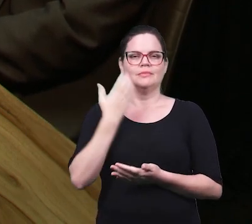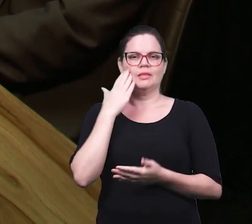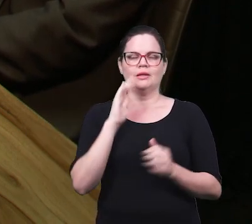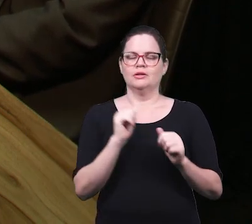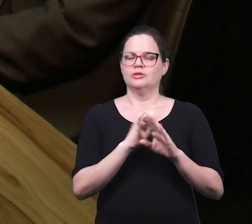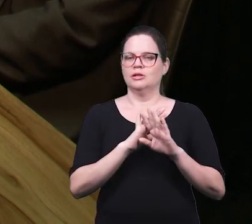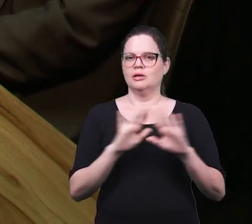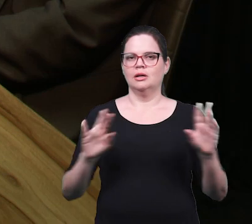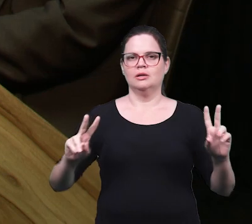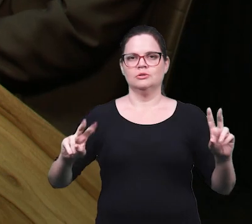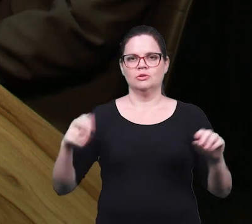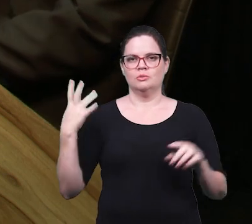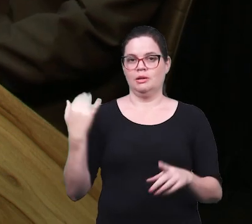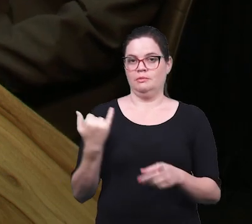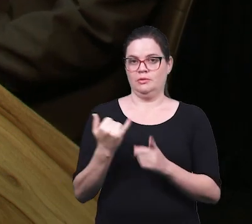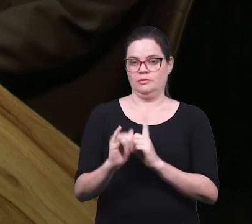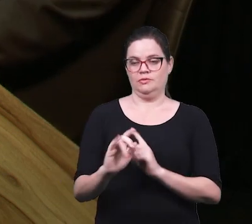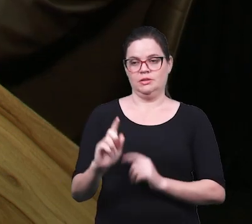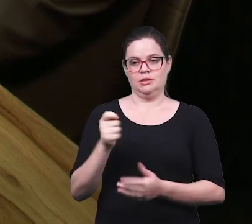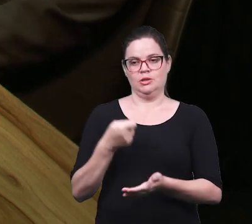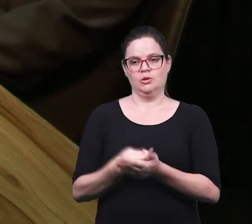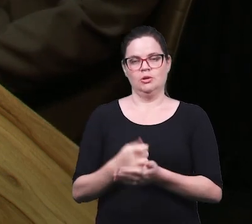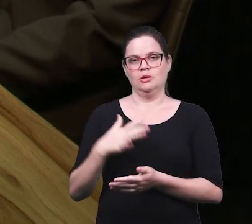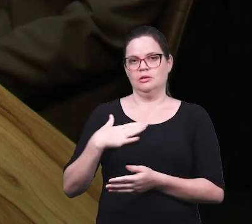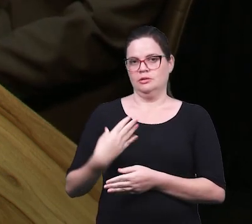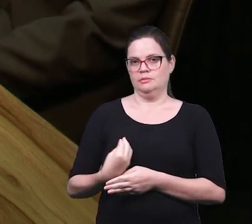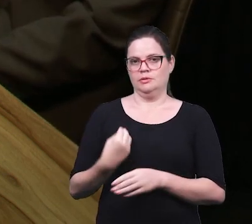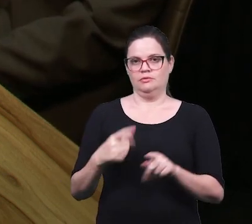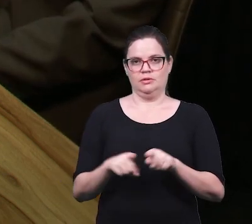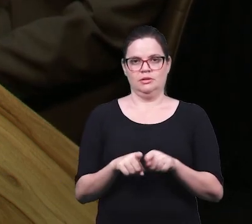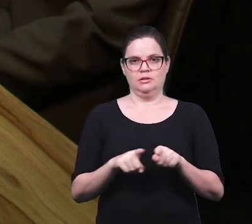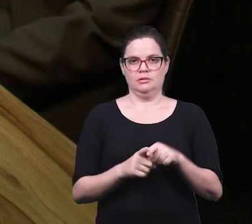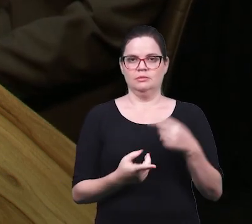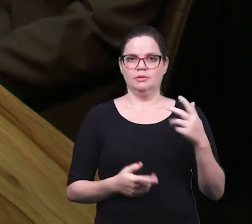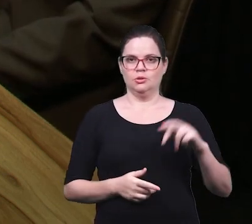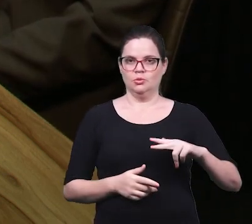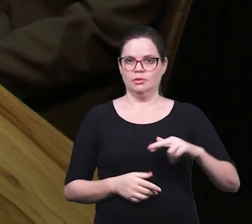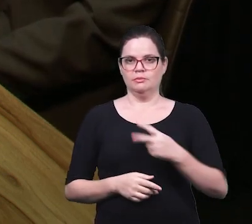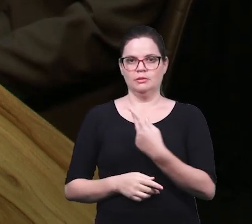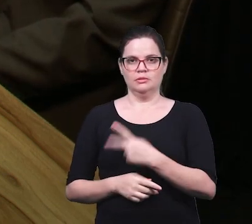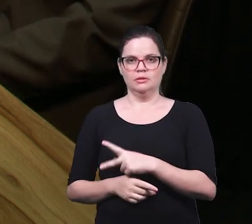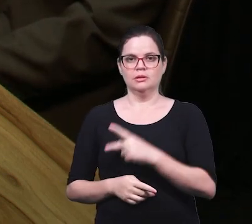profecia. A profecia se cumprindo ali na vida dele e na vida dos dele. Eu achei